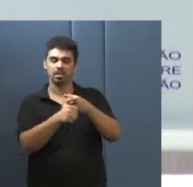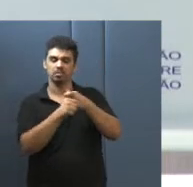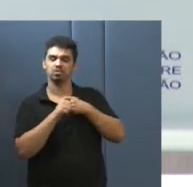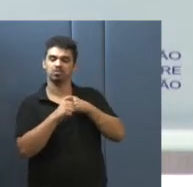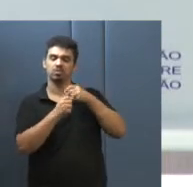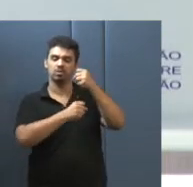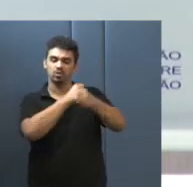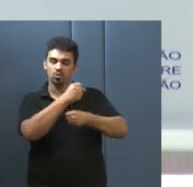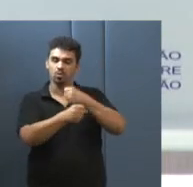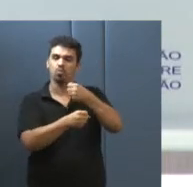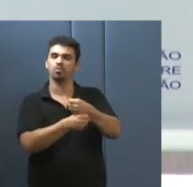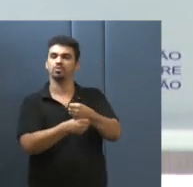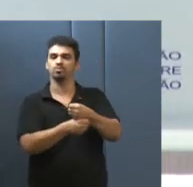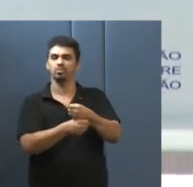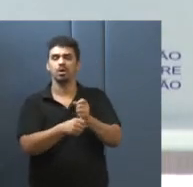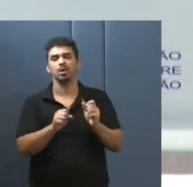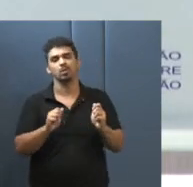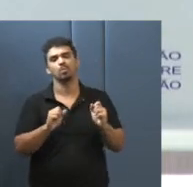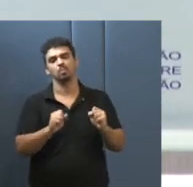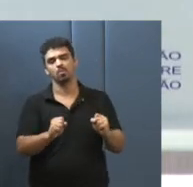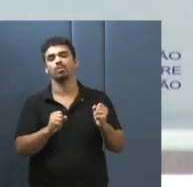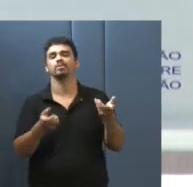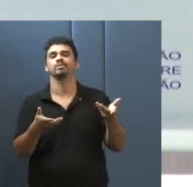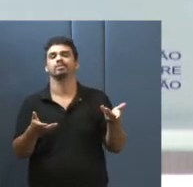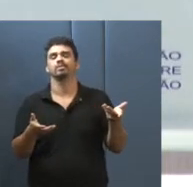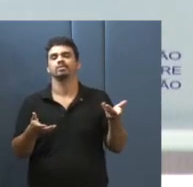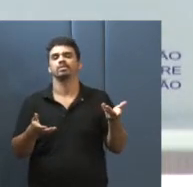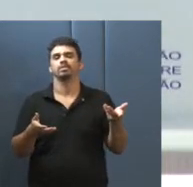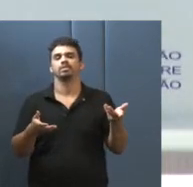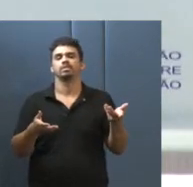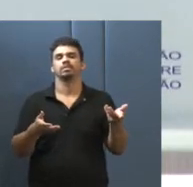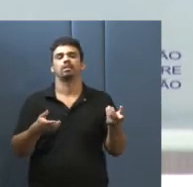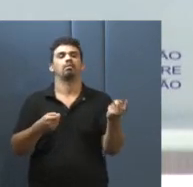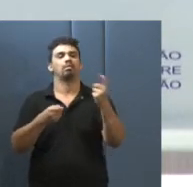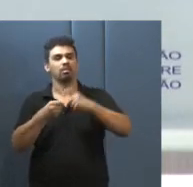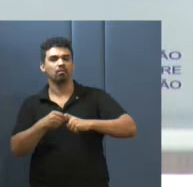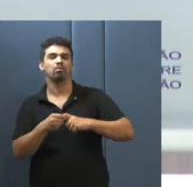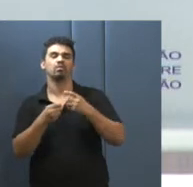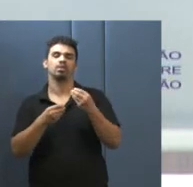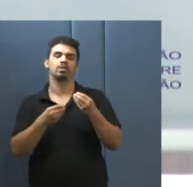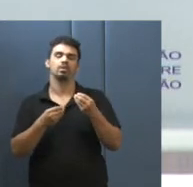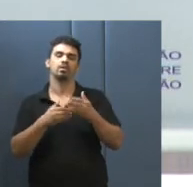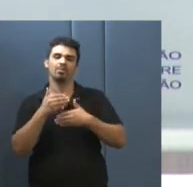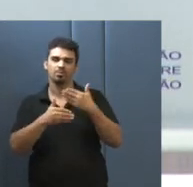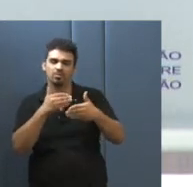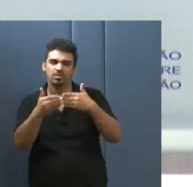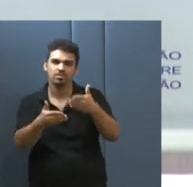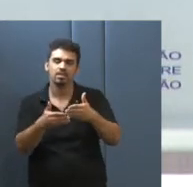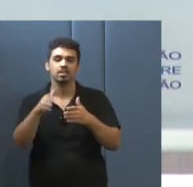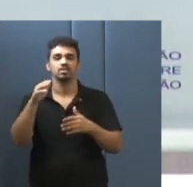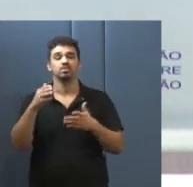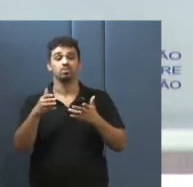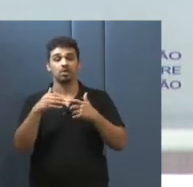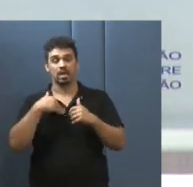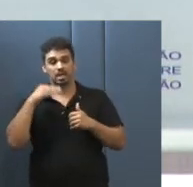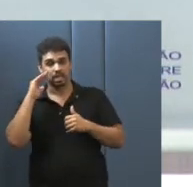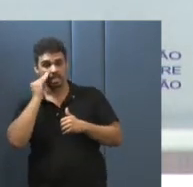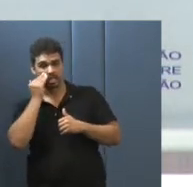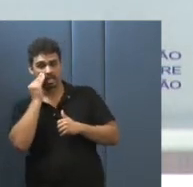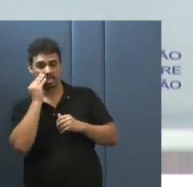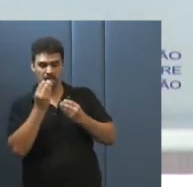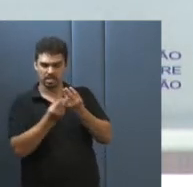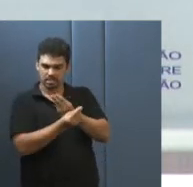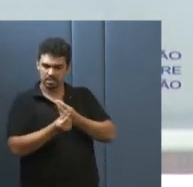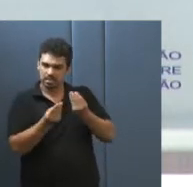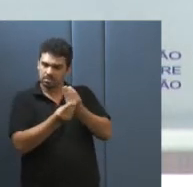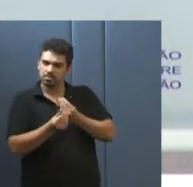ano já pode se ver envolvida num processo de reestruturação. De forma que, entendendo a sensibilidade da inclusão de débitos